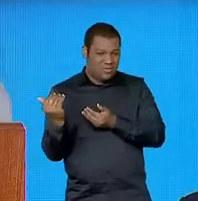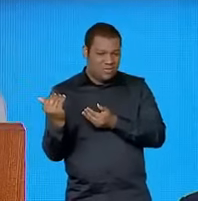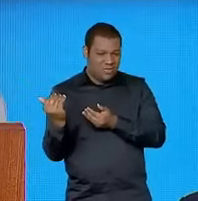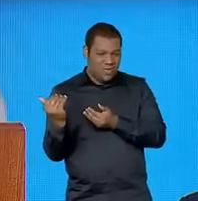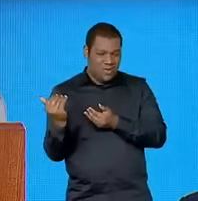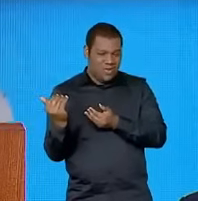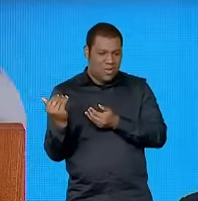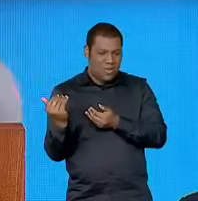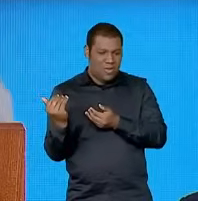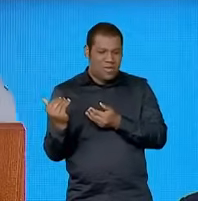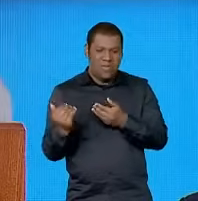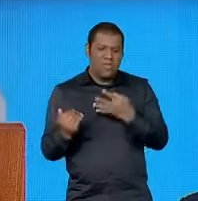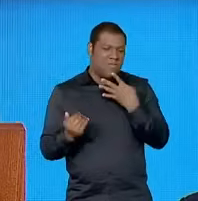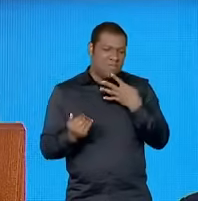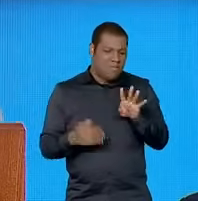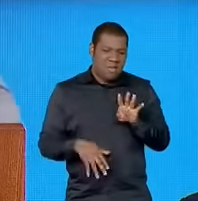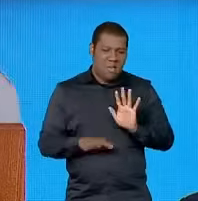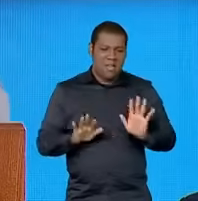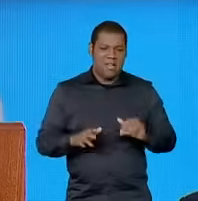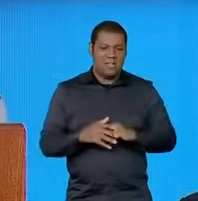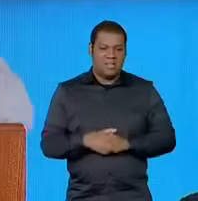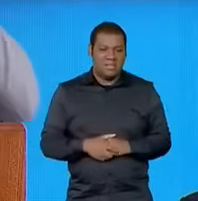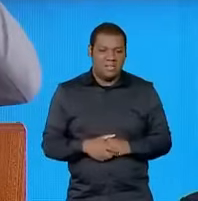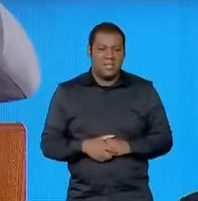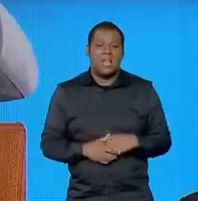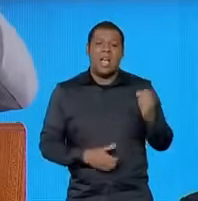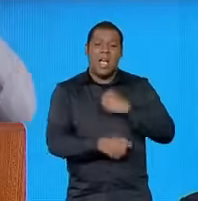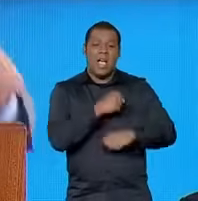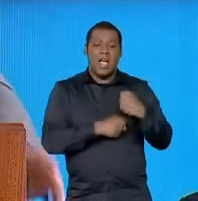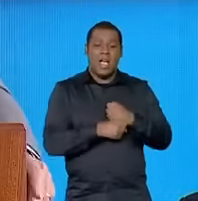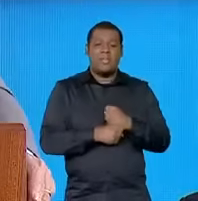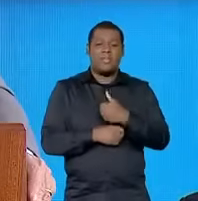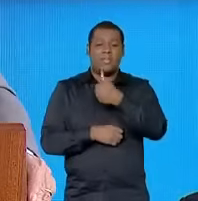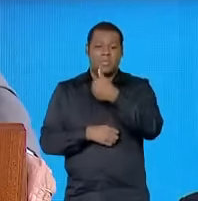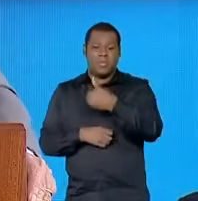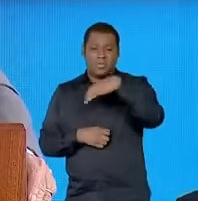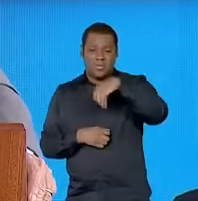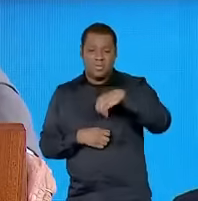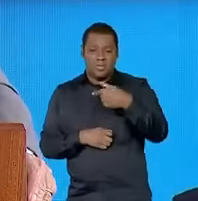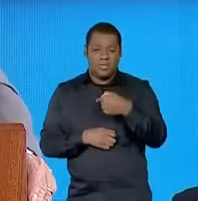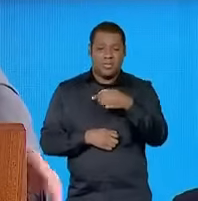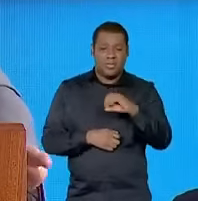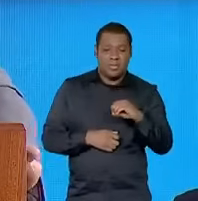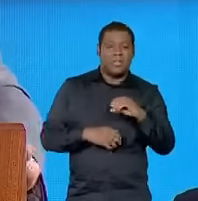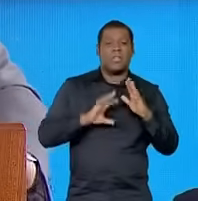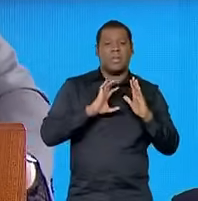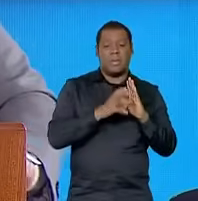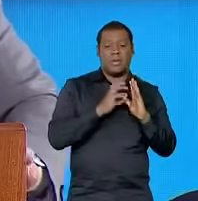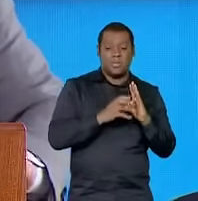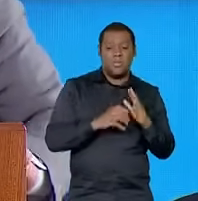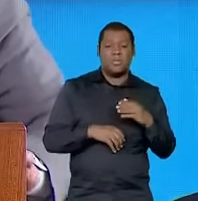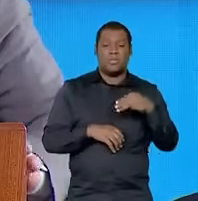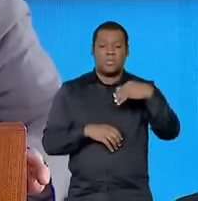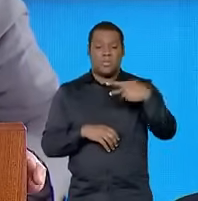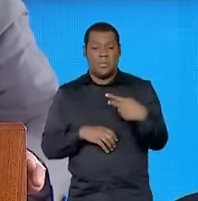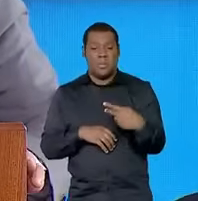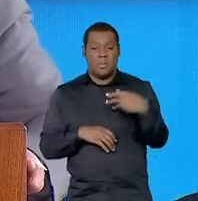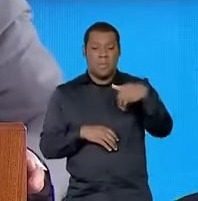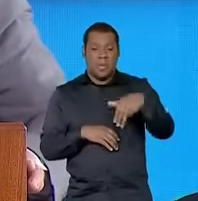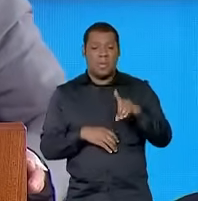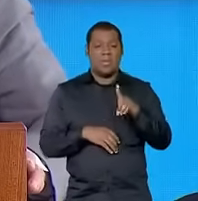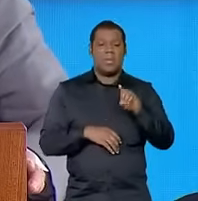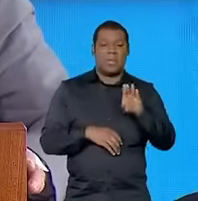a derrota em 1970 para a Arena foi tão grande que o nosso saudoso doutor Ulisses